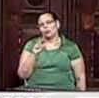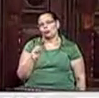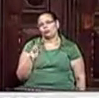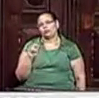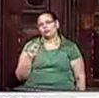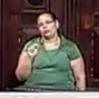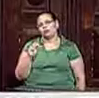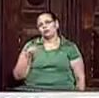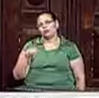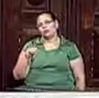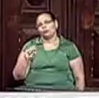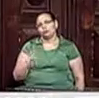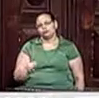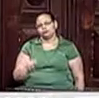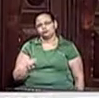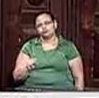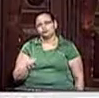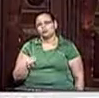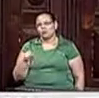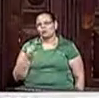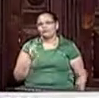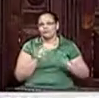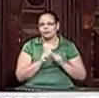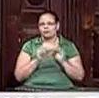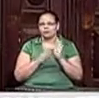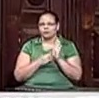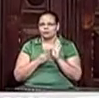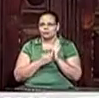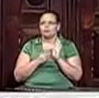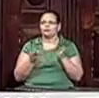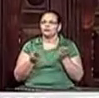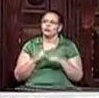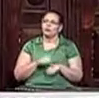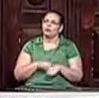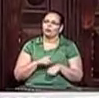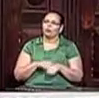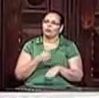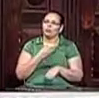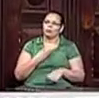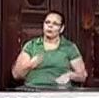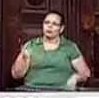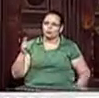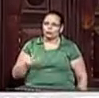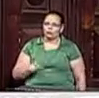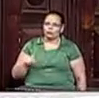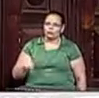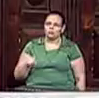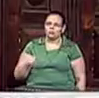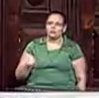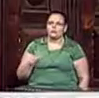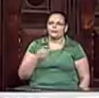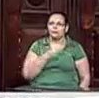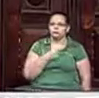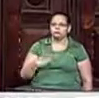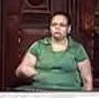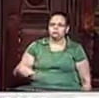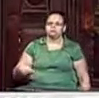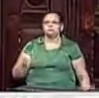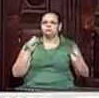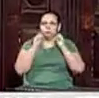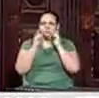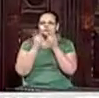proposta, era hora do governador, o presidente da casa, numa